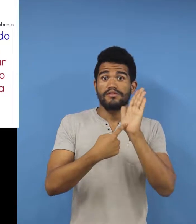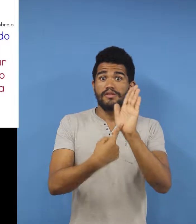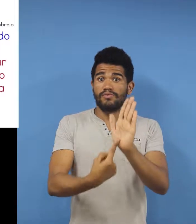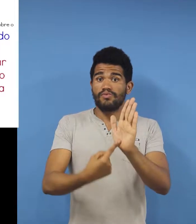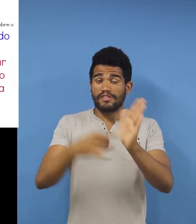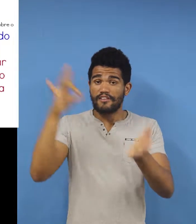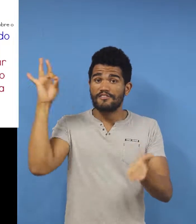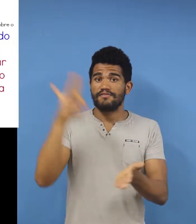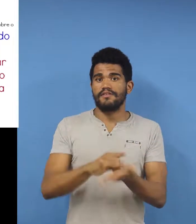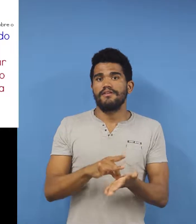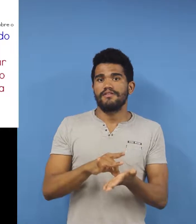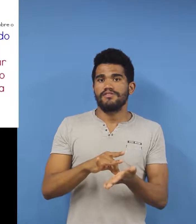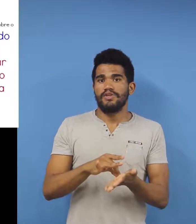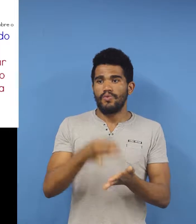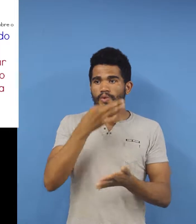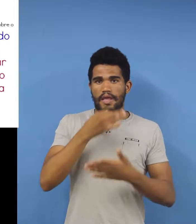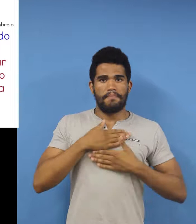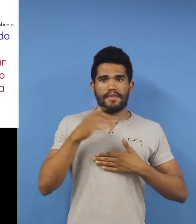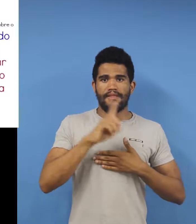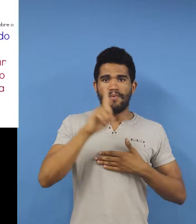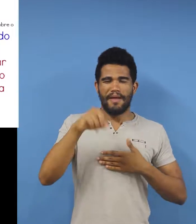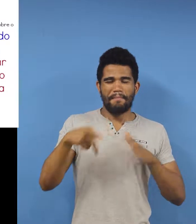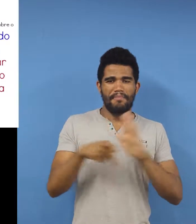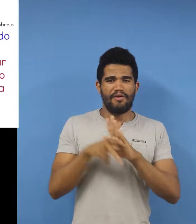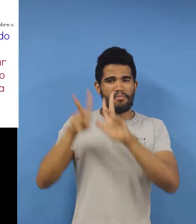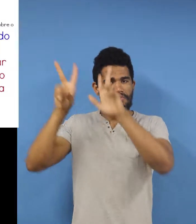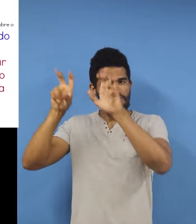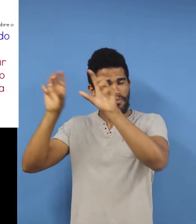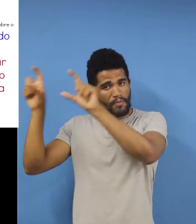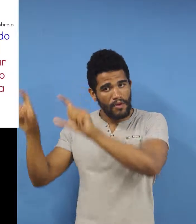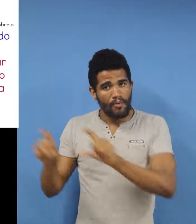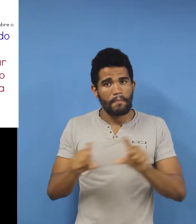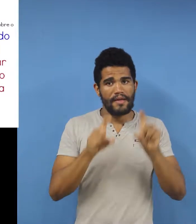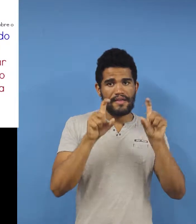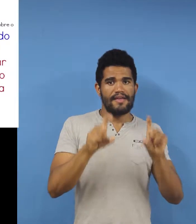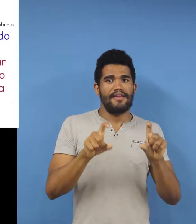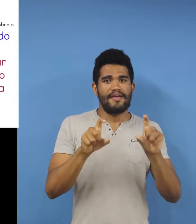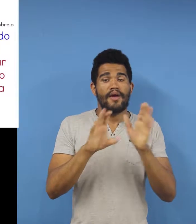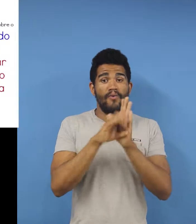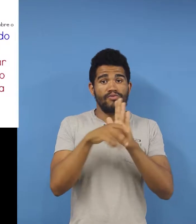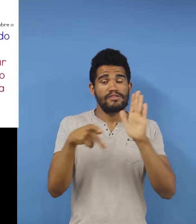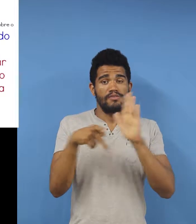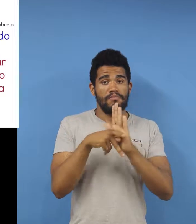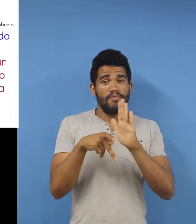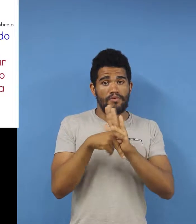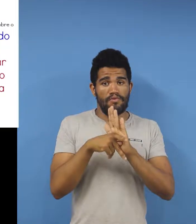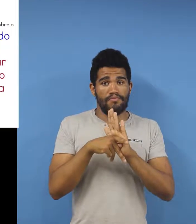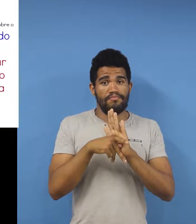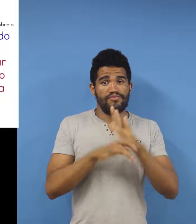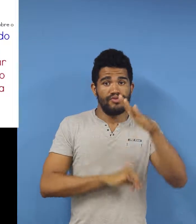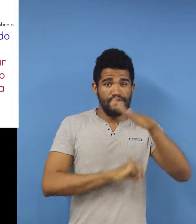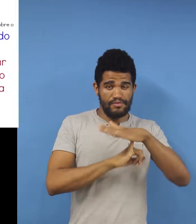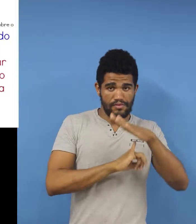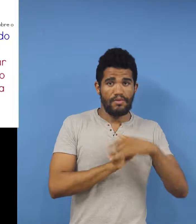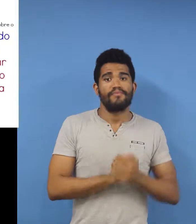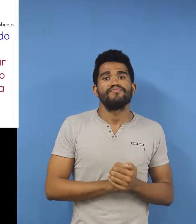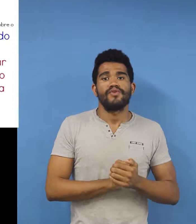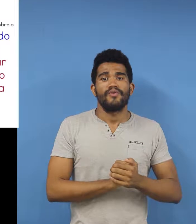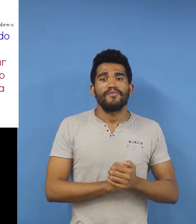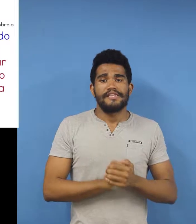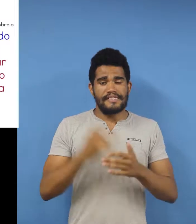argumento concreto, real e inquestionável, que é a citação, o trecho do conceito de saúde